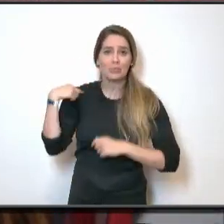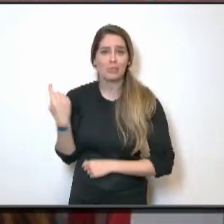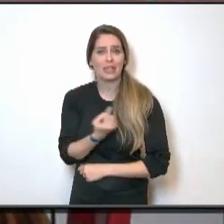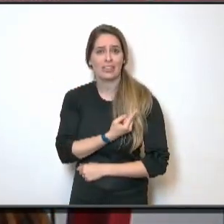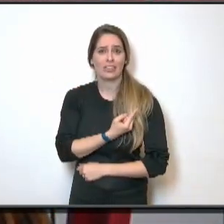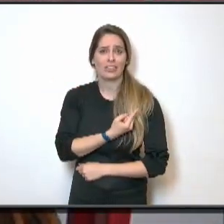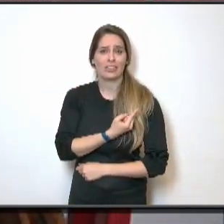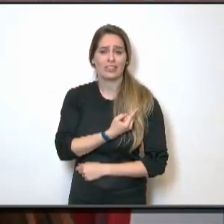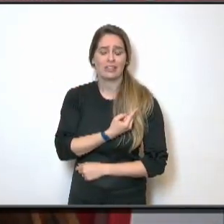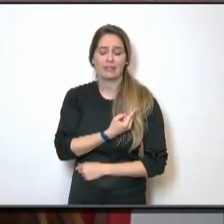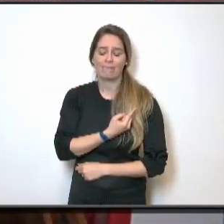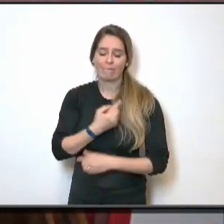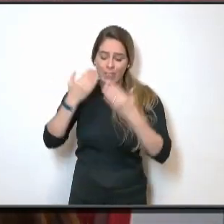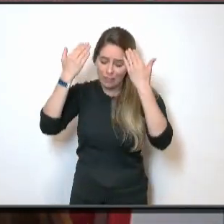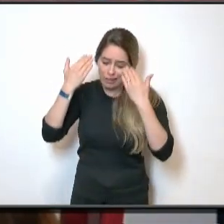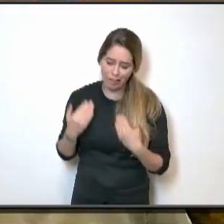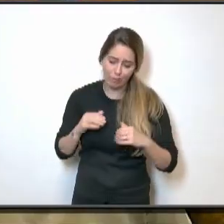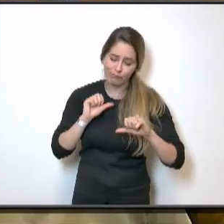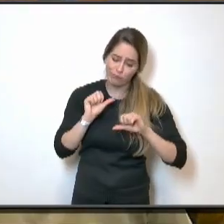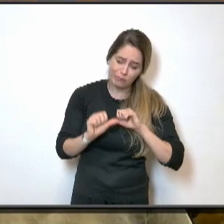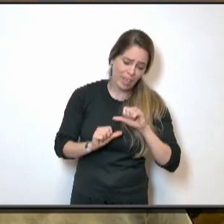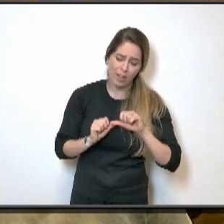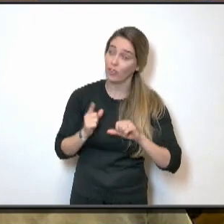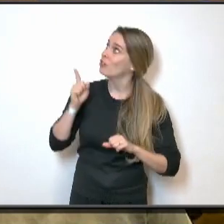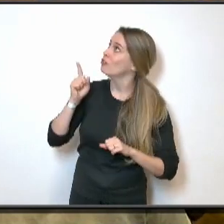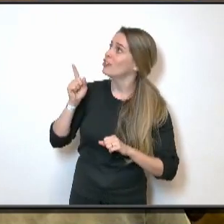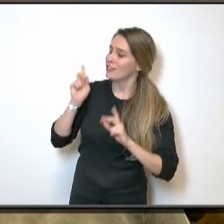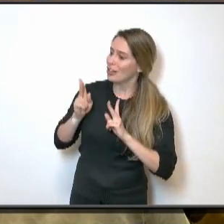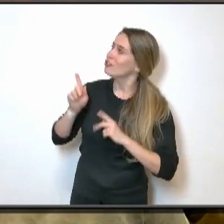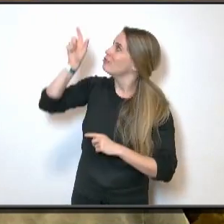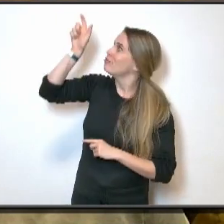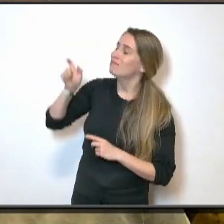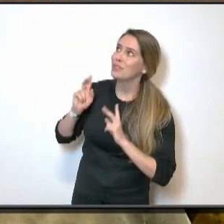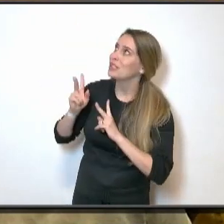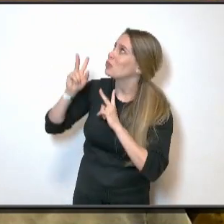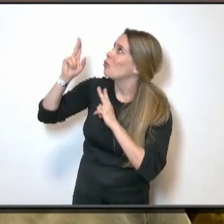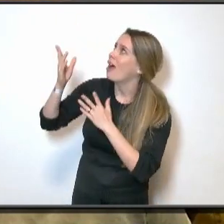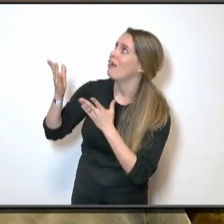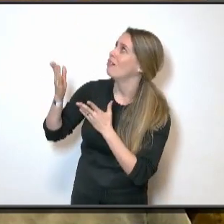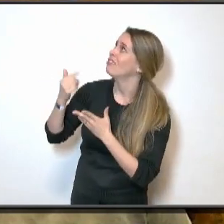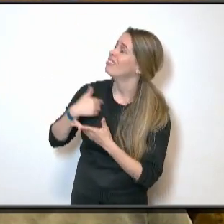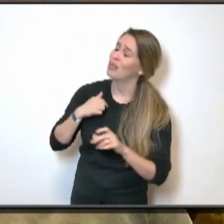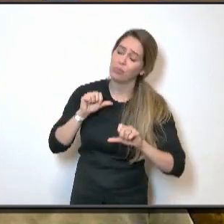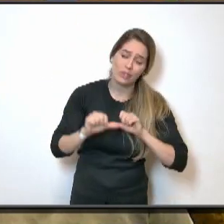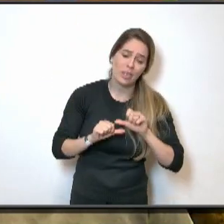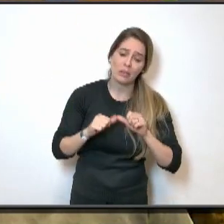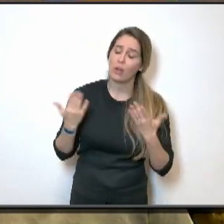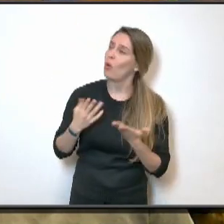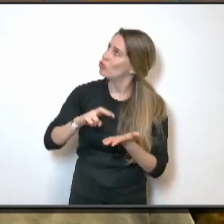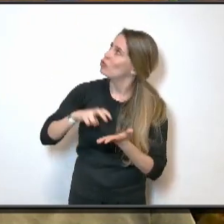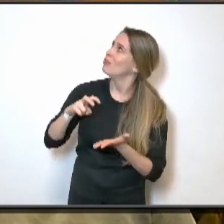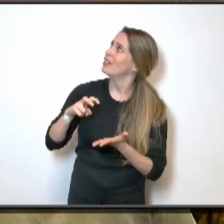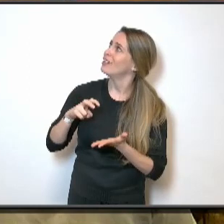Senhor, fui eu. Eu que mudei, Senhor. O Senhor não mudou. Então, nesta manhã, reaviva a minha alma. Se